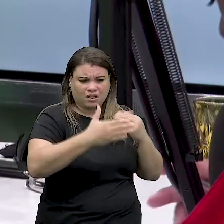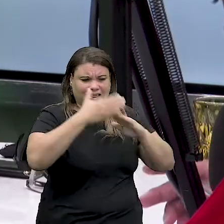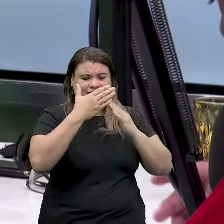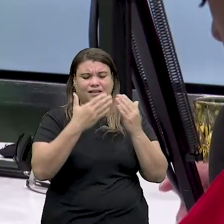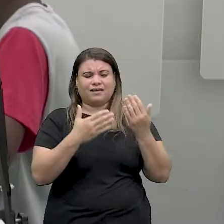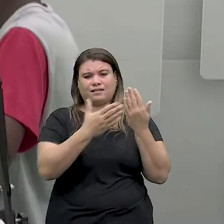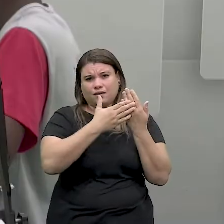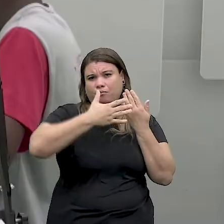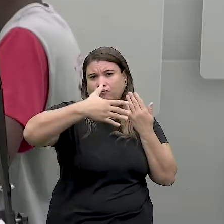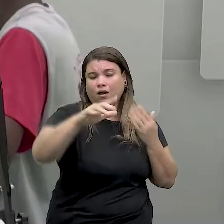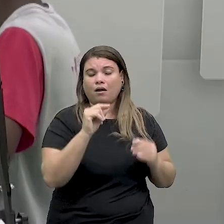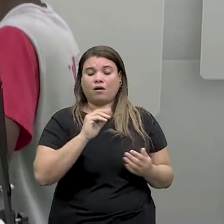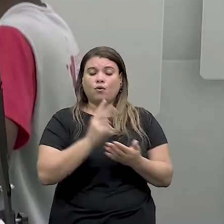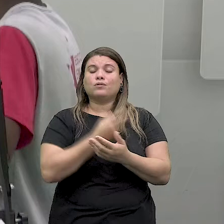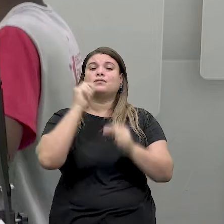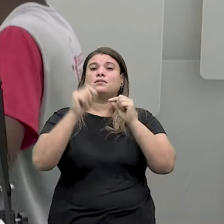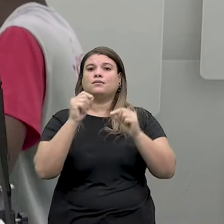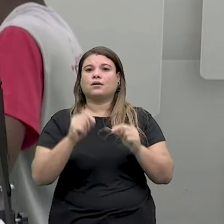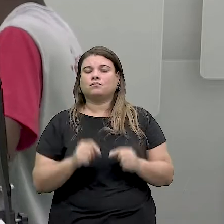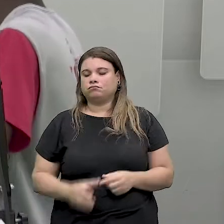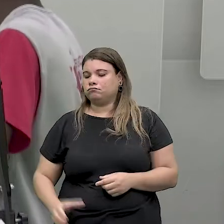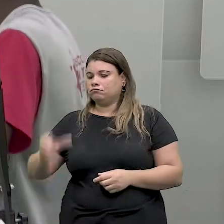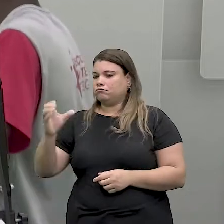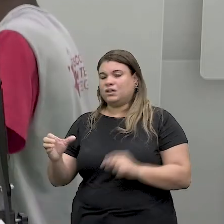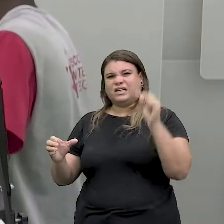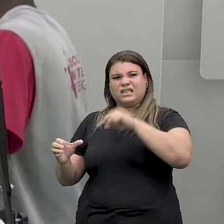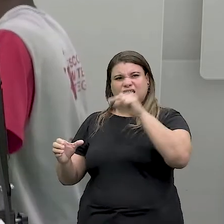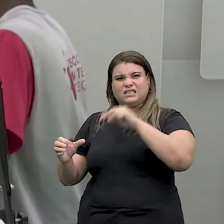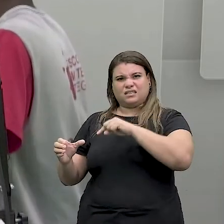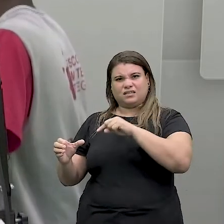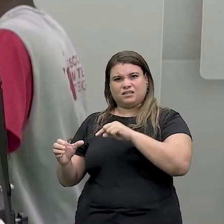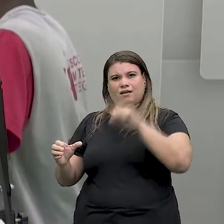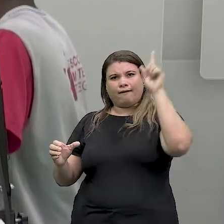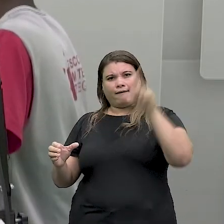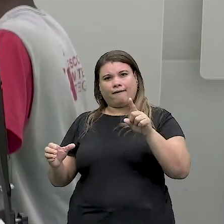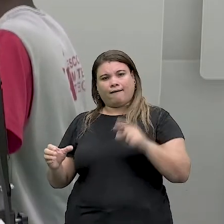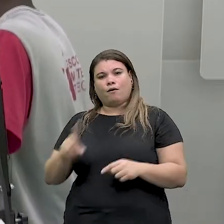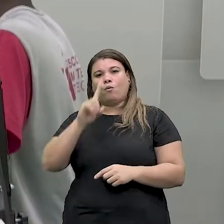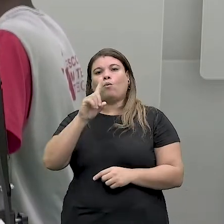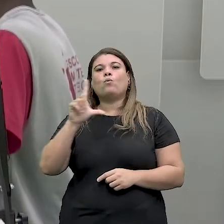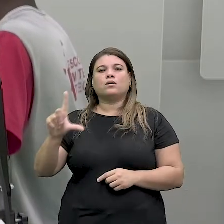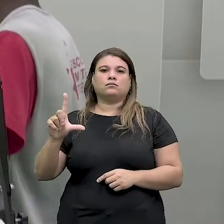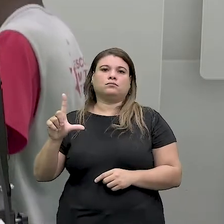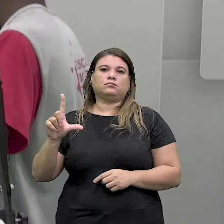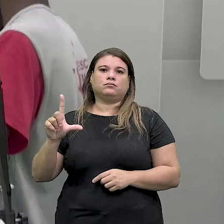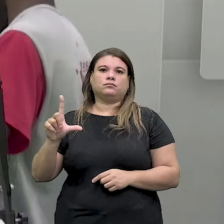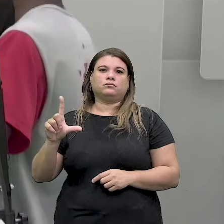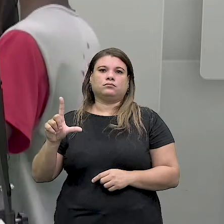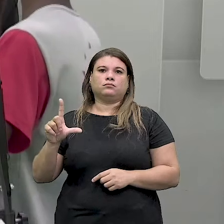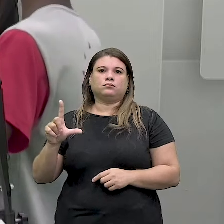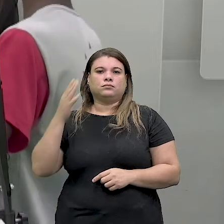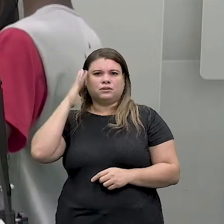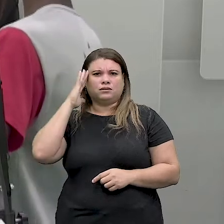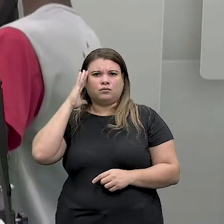ó, todo mundo. Aí eu vou fazer várias medidas dessa e vou distribuir. É 1 litro. Facilitou o comércio, porque aí quando o